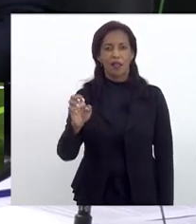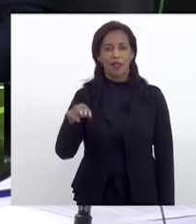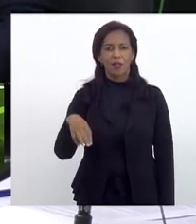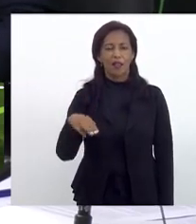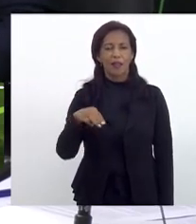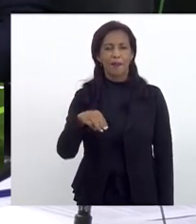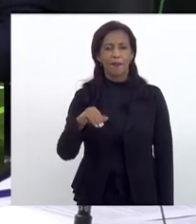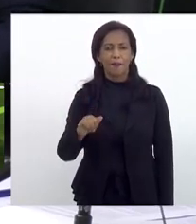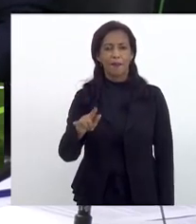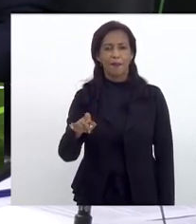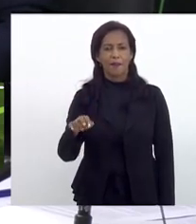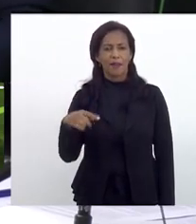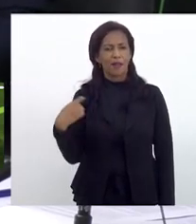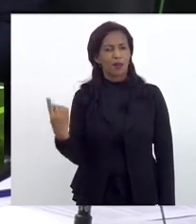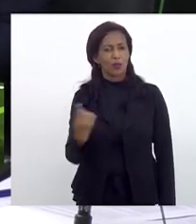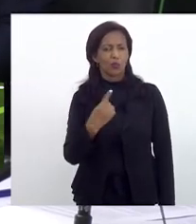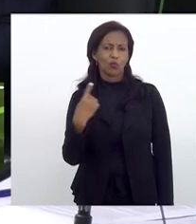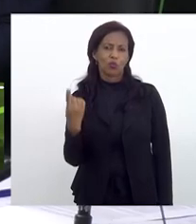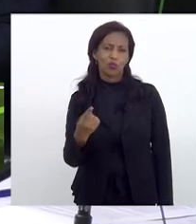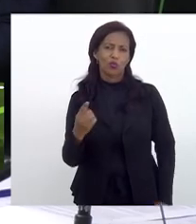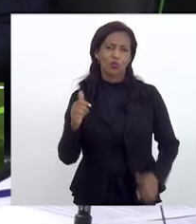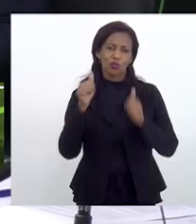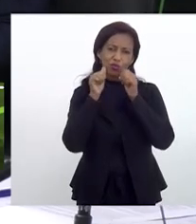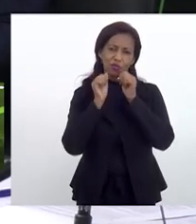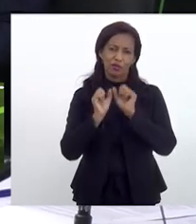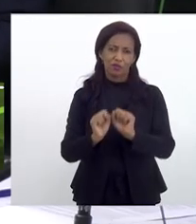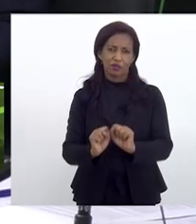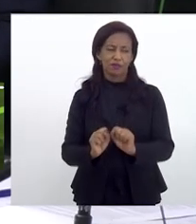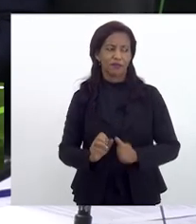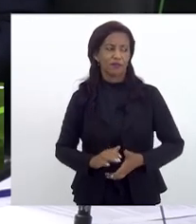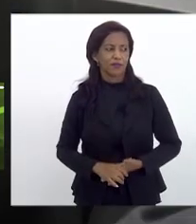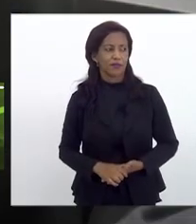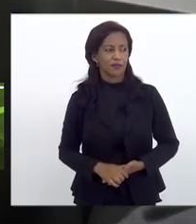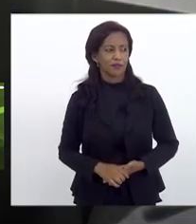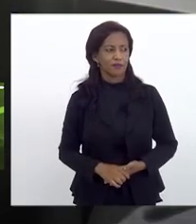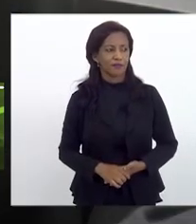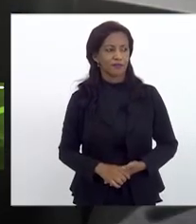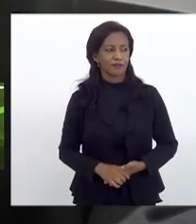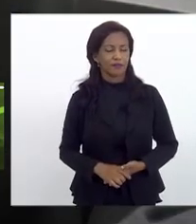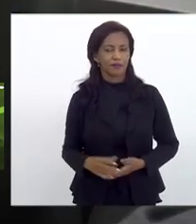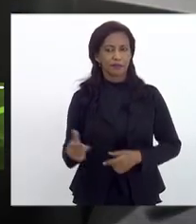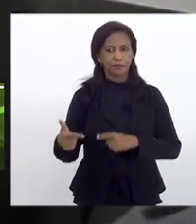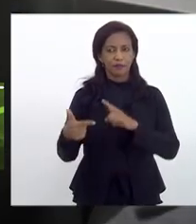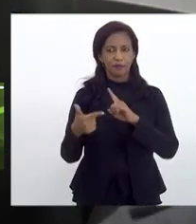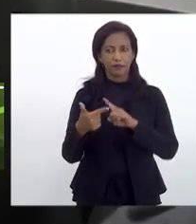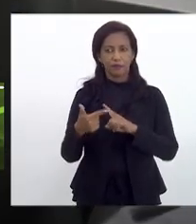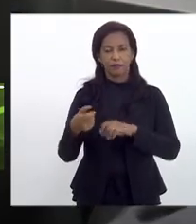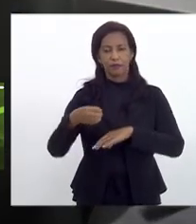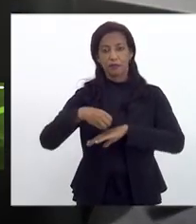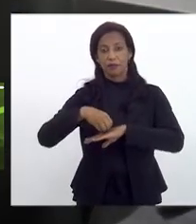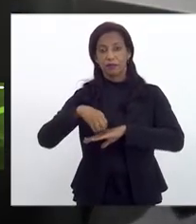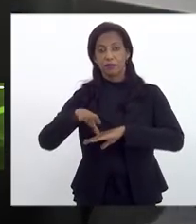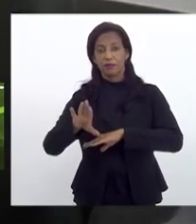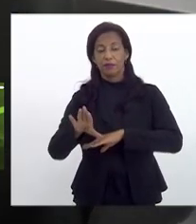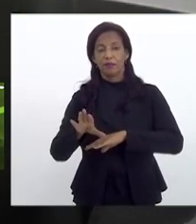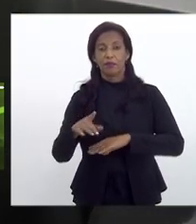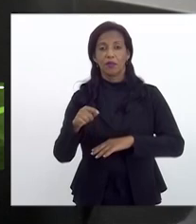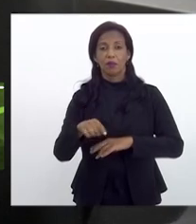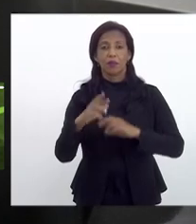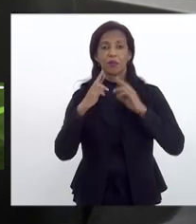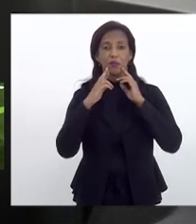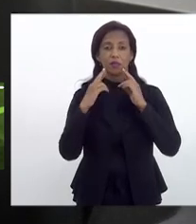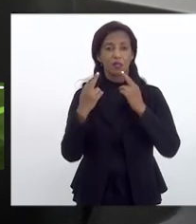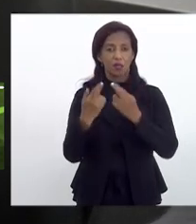incansáveis Com o nosso Com as nossas assessorias Segundo presidente Fazer um encaminhamento Sobre essa reunião